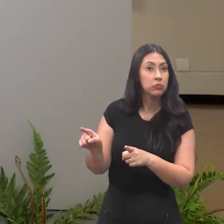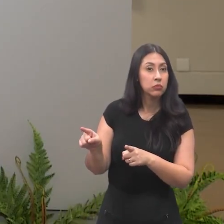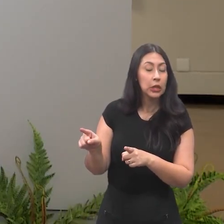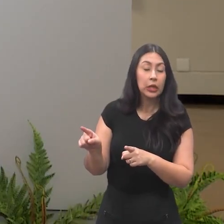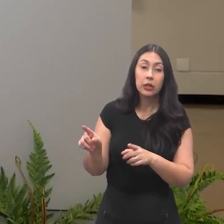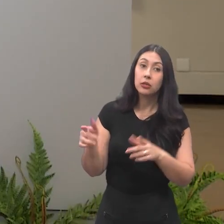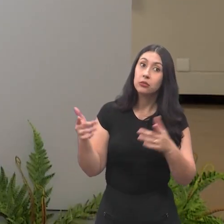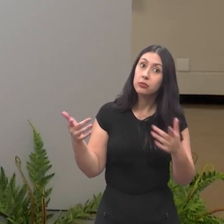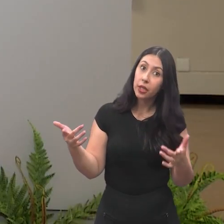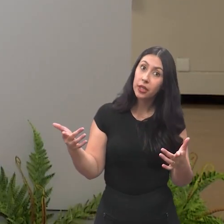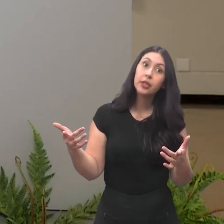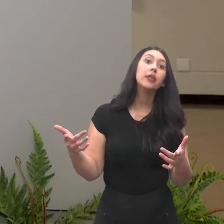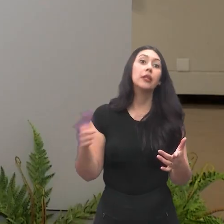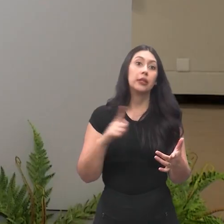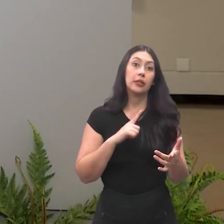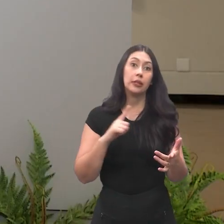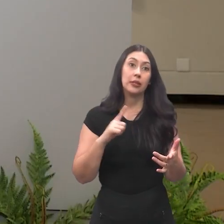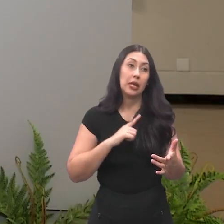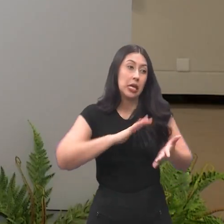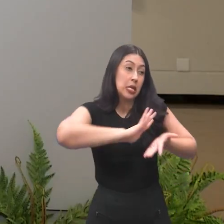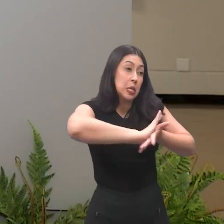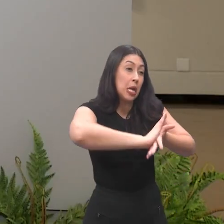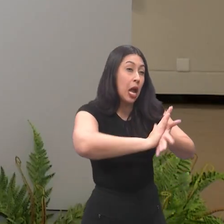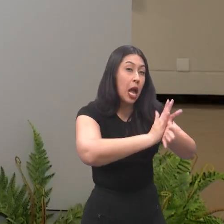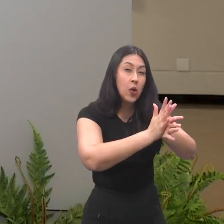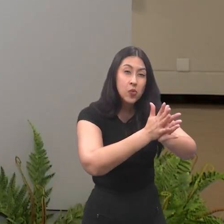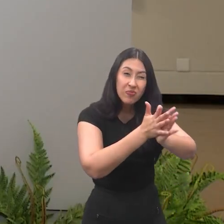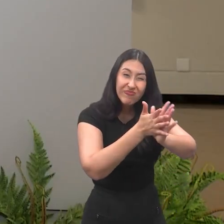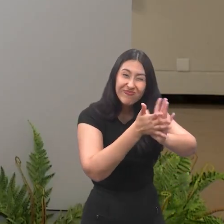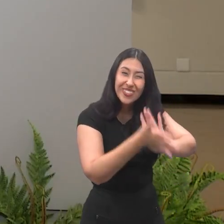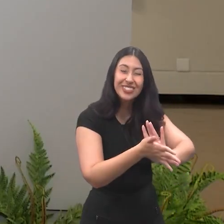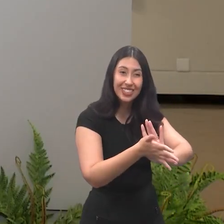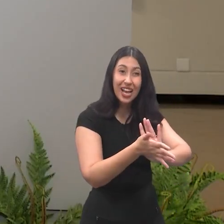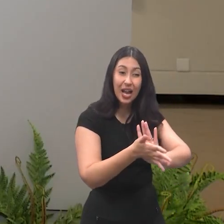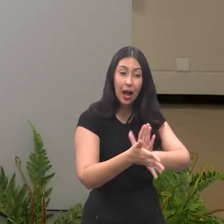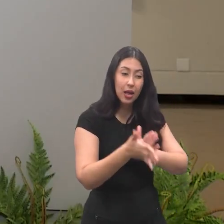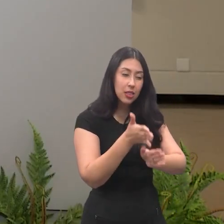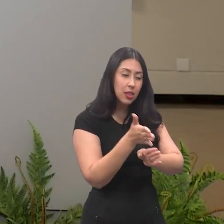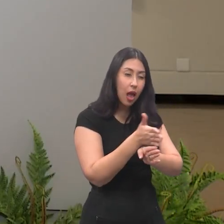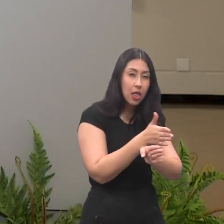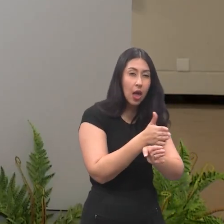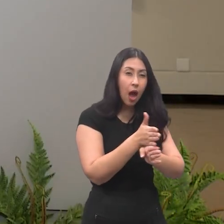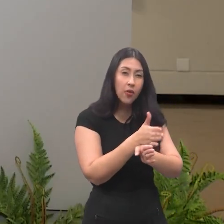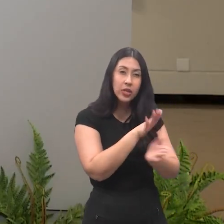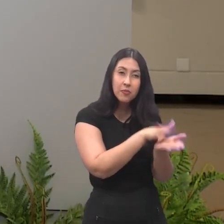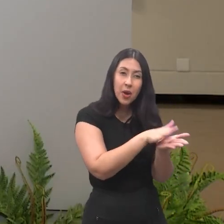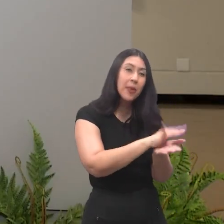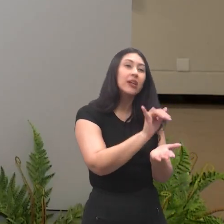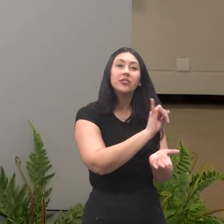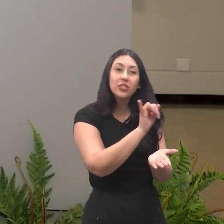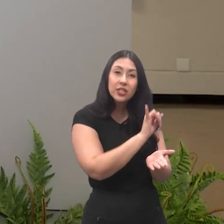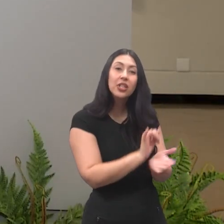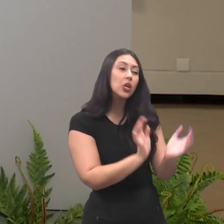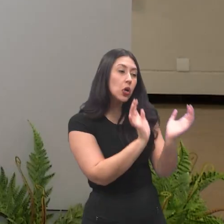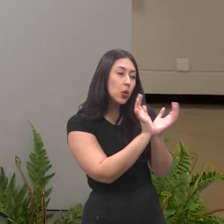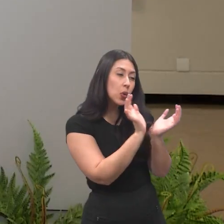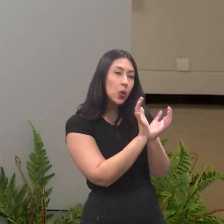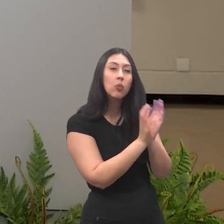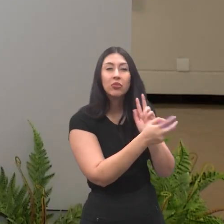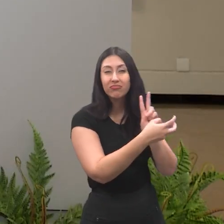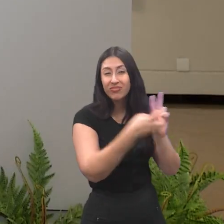agressão e aí, em certa ocasião, vai ter um massacre na divisa com Jacareí, vai ser dizimados